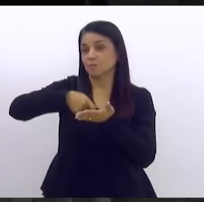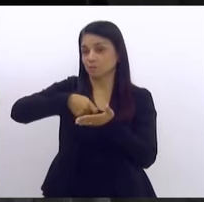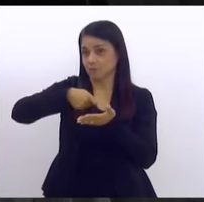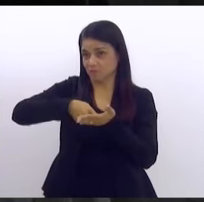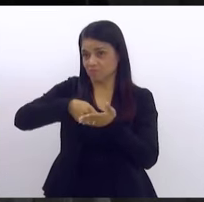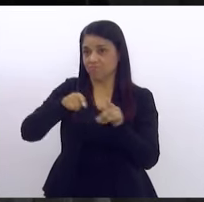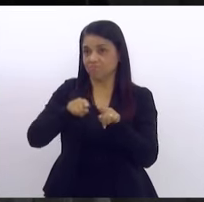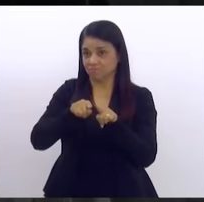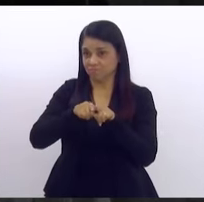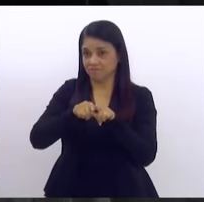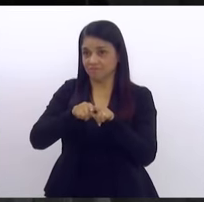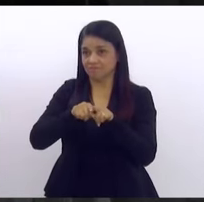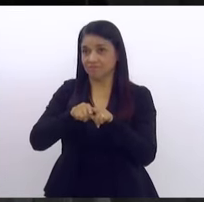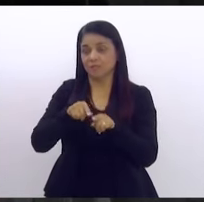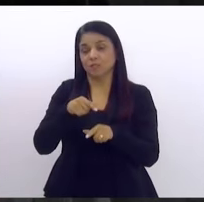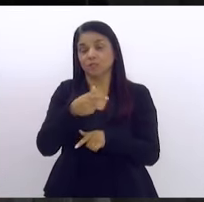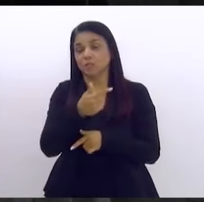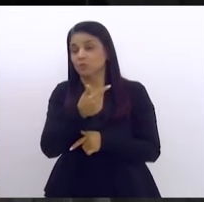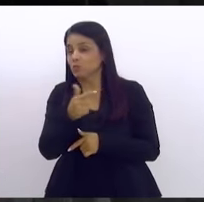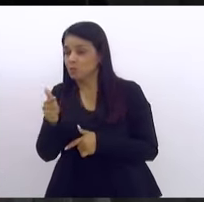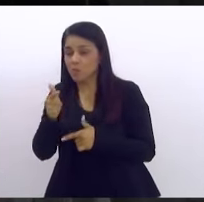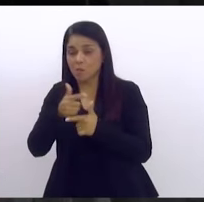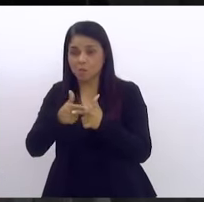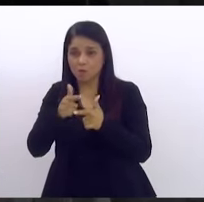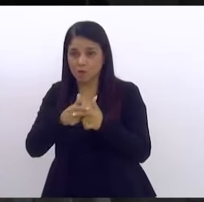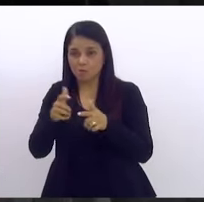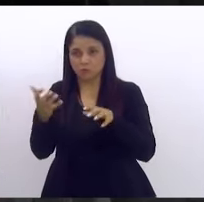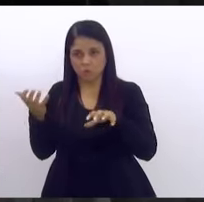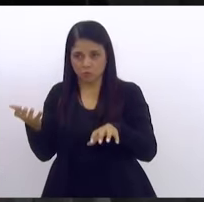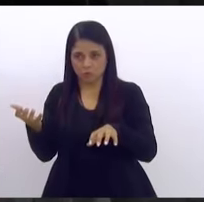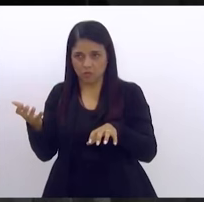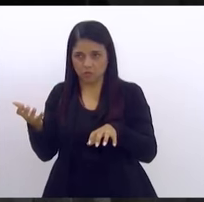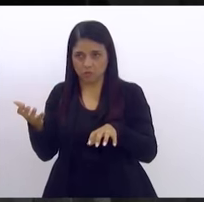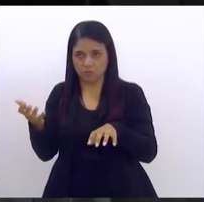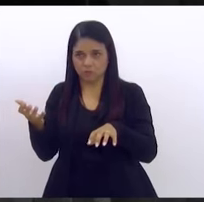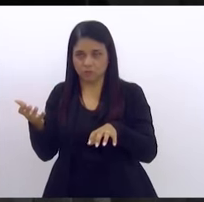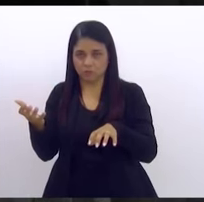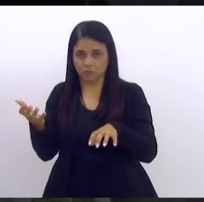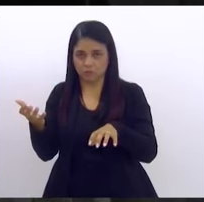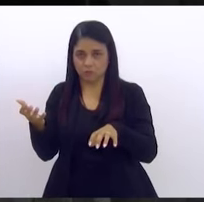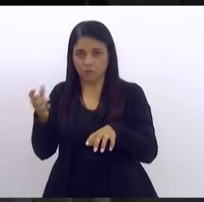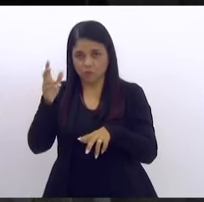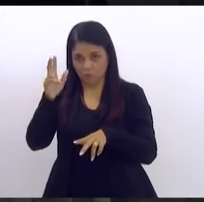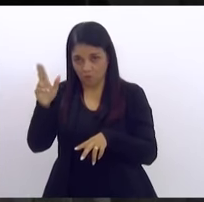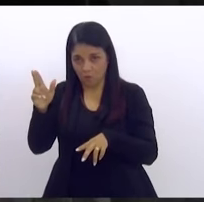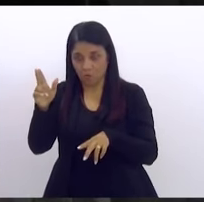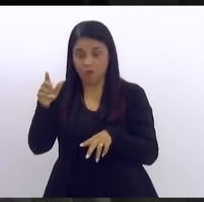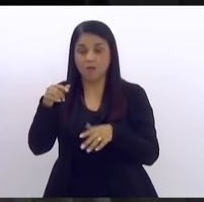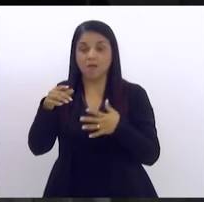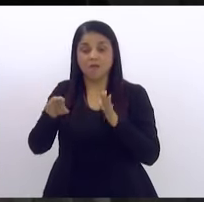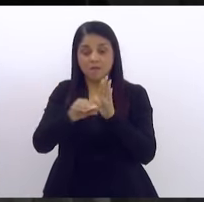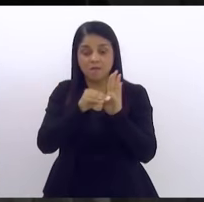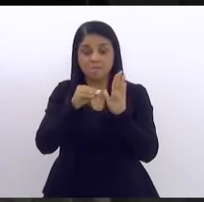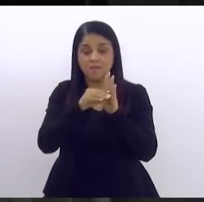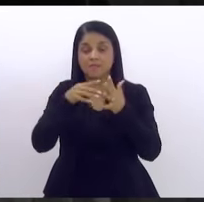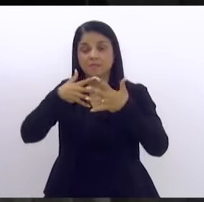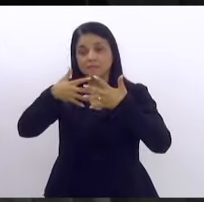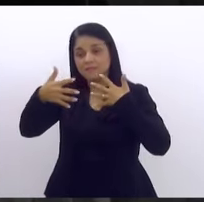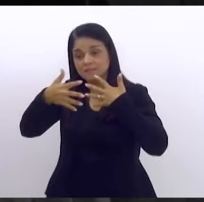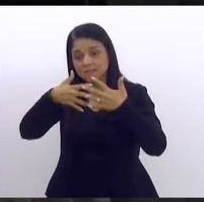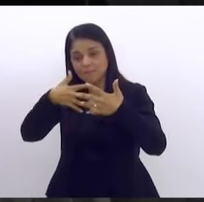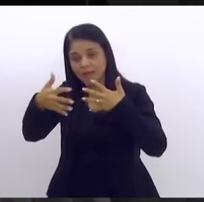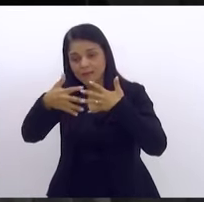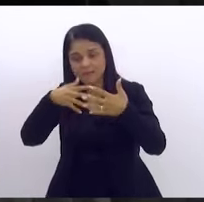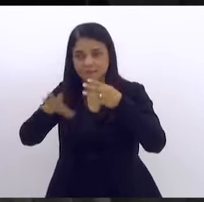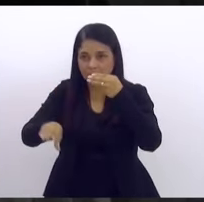para que a gente não tenha os mesmos problemas do Congresso, nós acatamos várias emendas de transparência. Essas